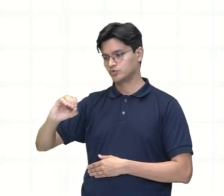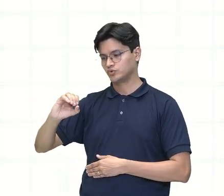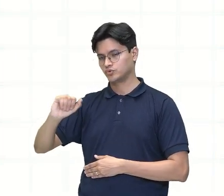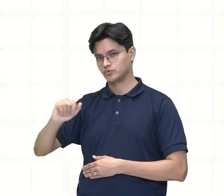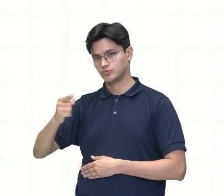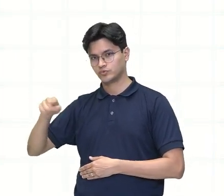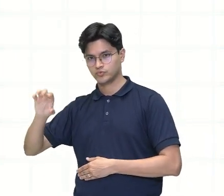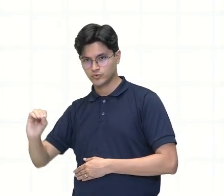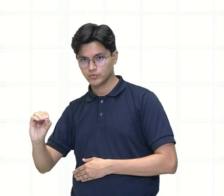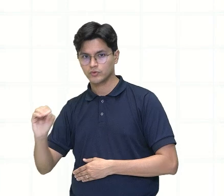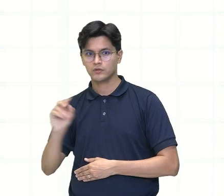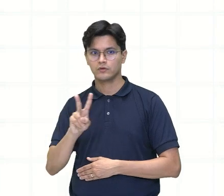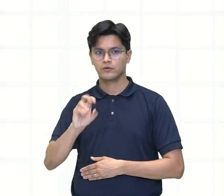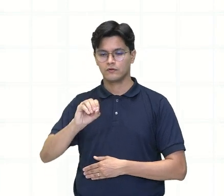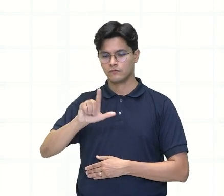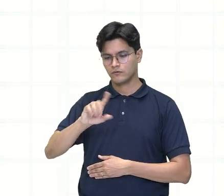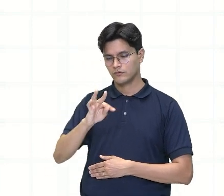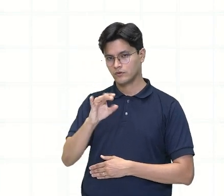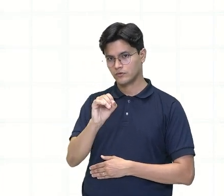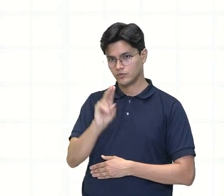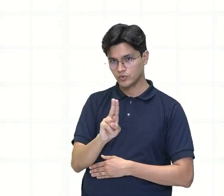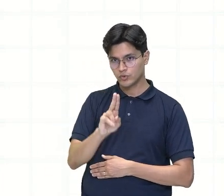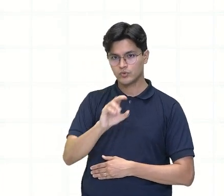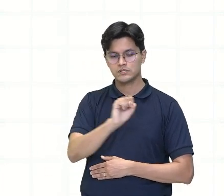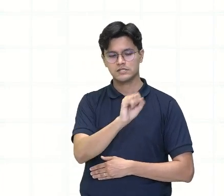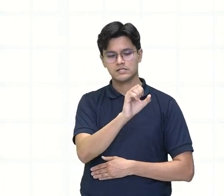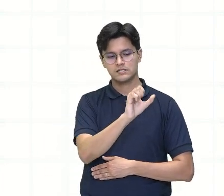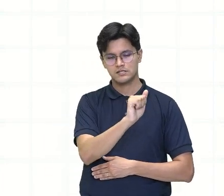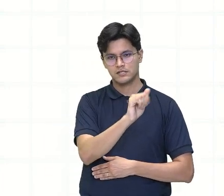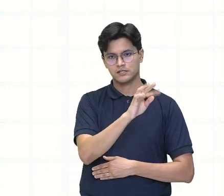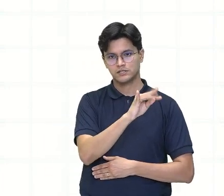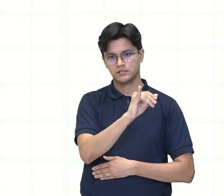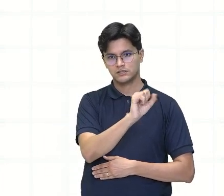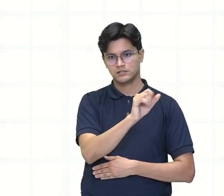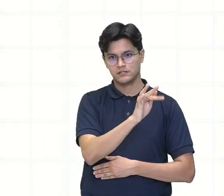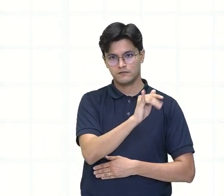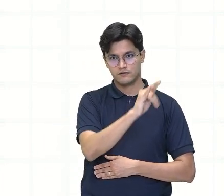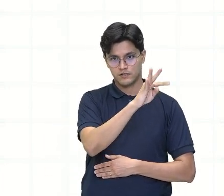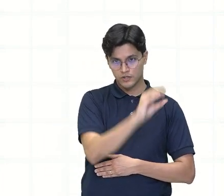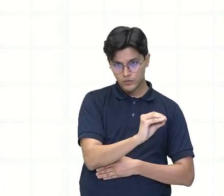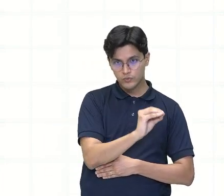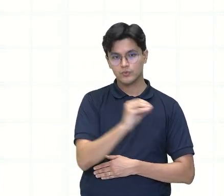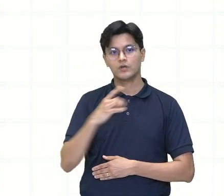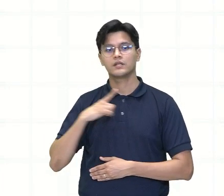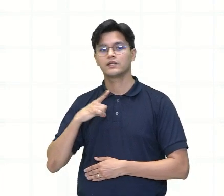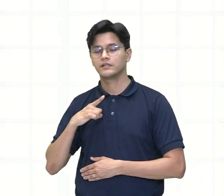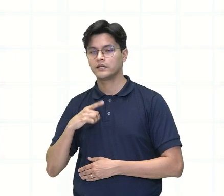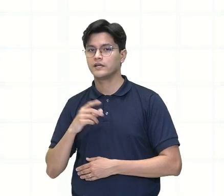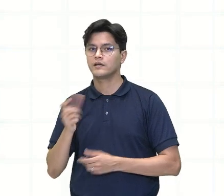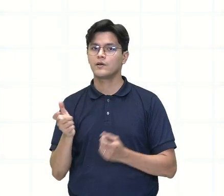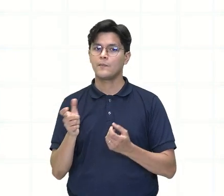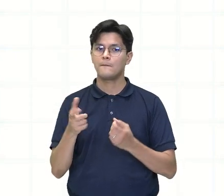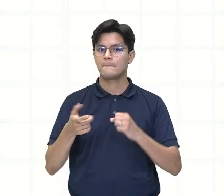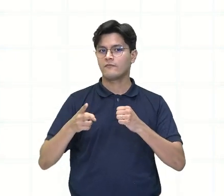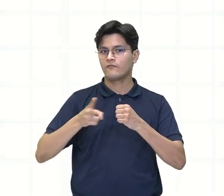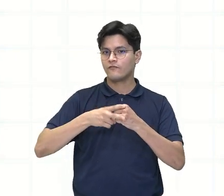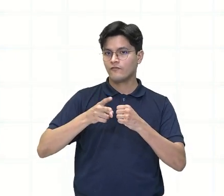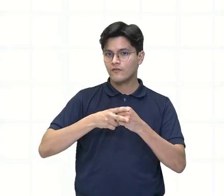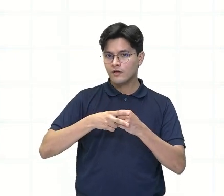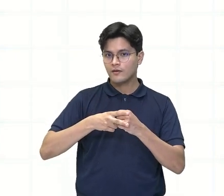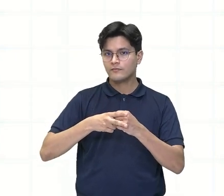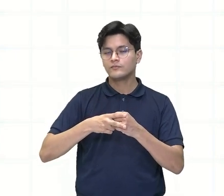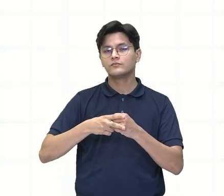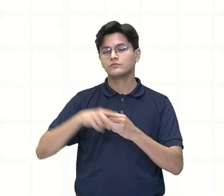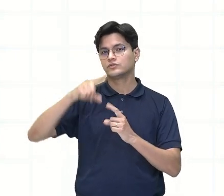por isso é predicado verbo nominal. Se no caso de voltou tivesse um verbo de ligação, aí sim seria um